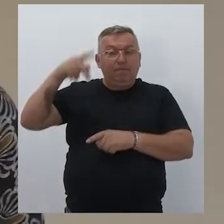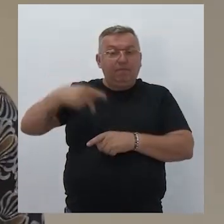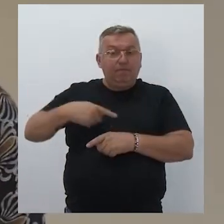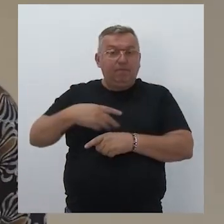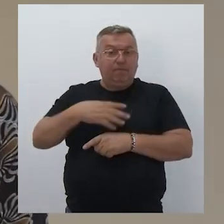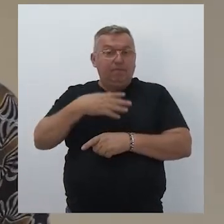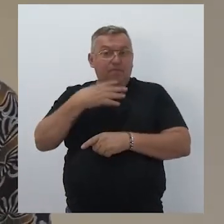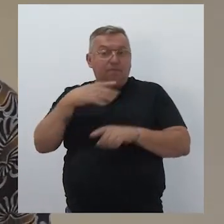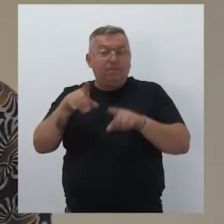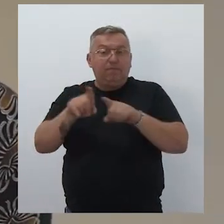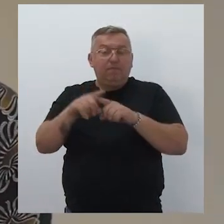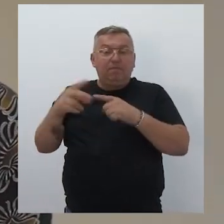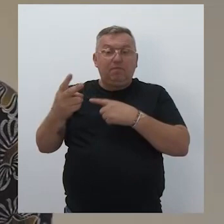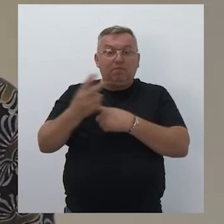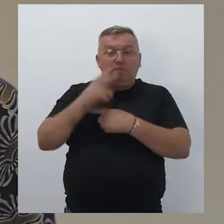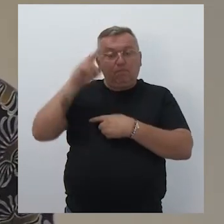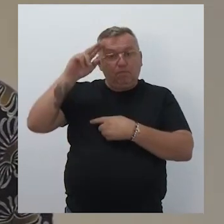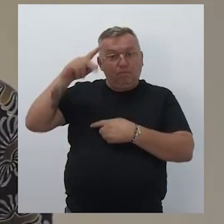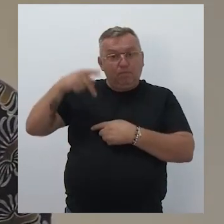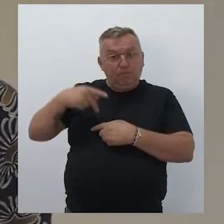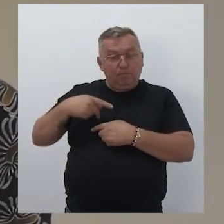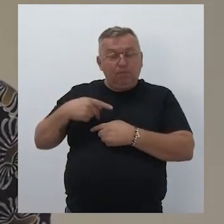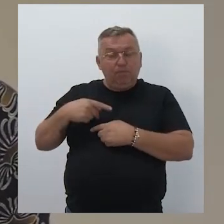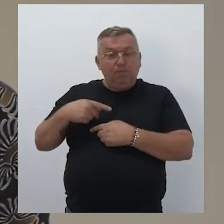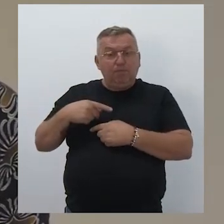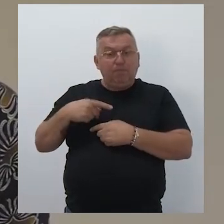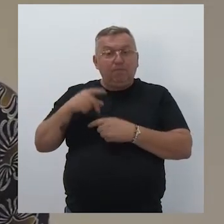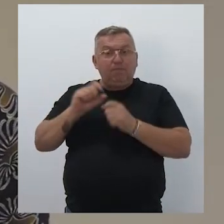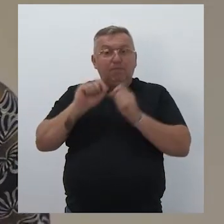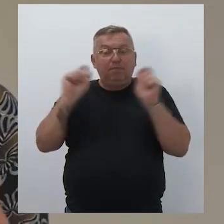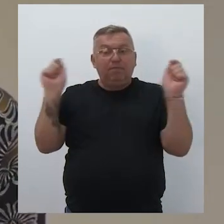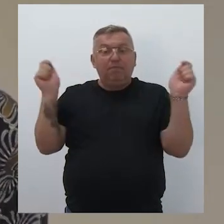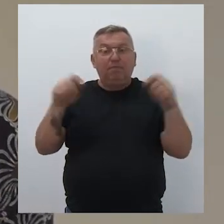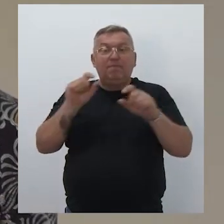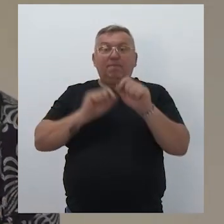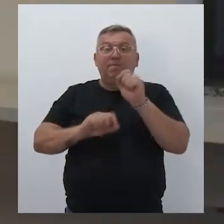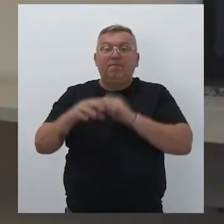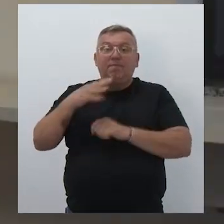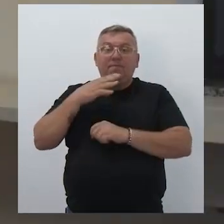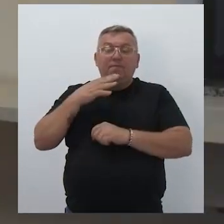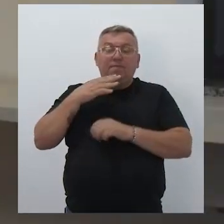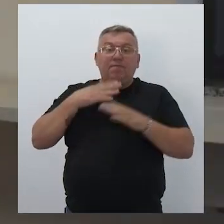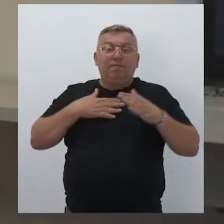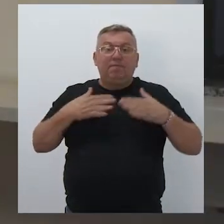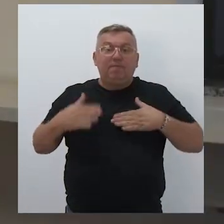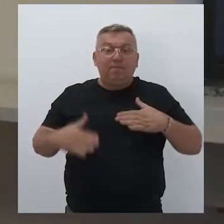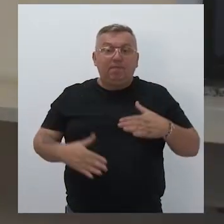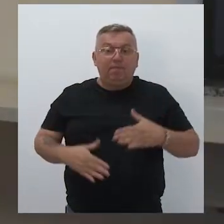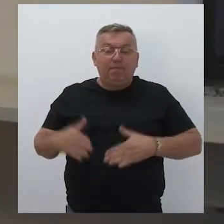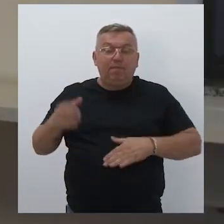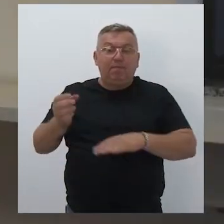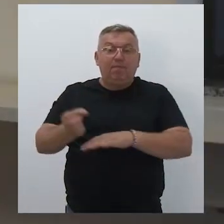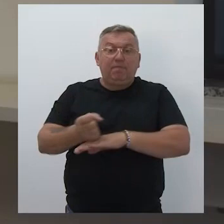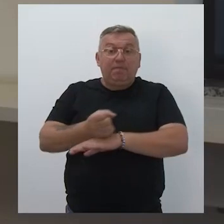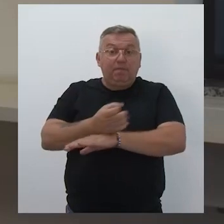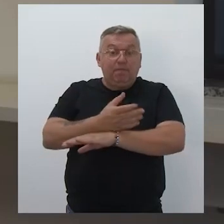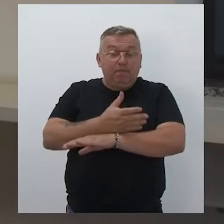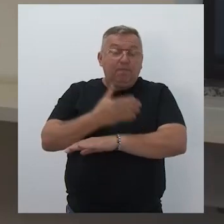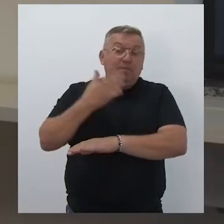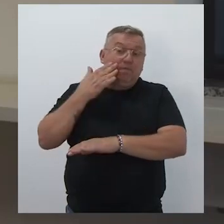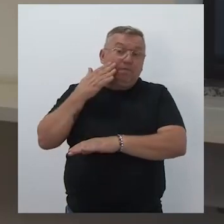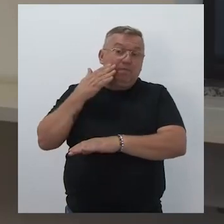de autocuidado. Ou seja, eles serem capazes de conhecer o seu corpo, as suas emoções, de